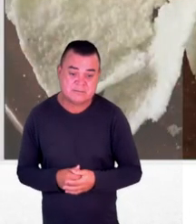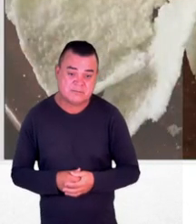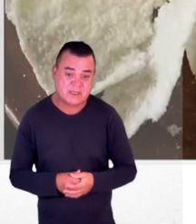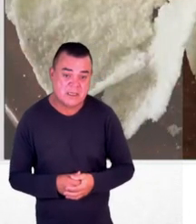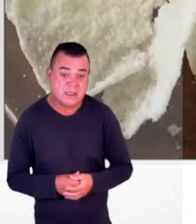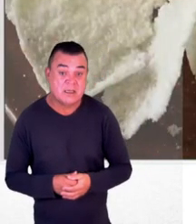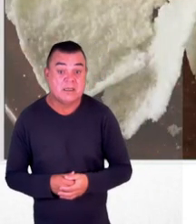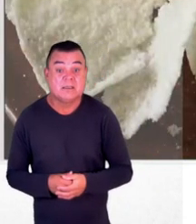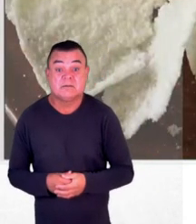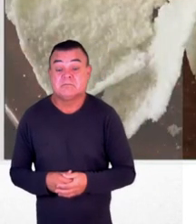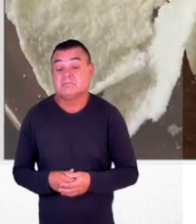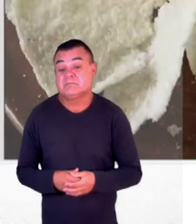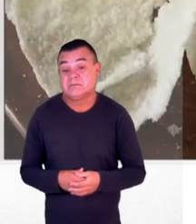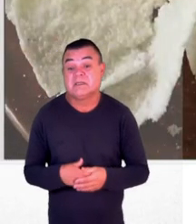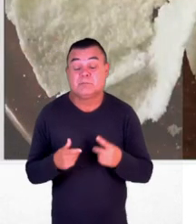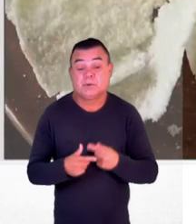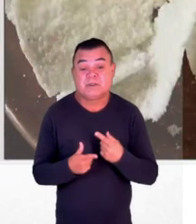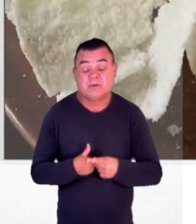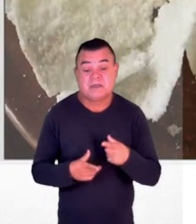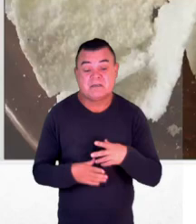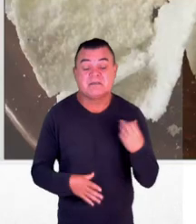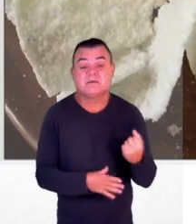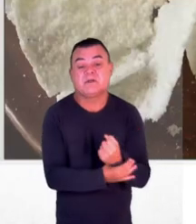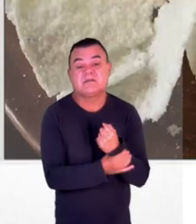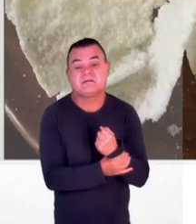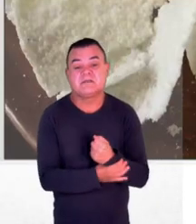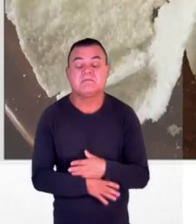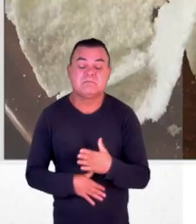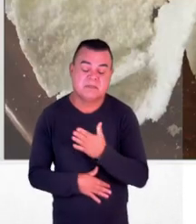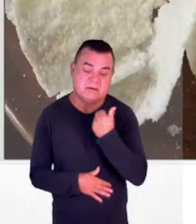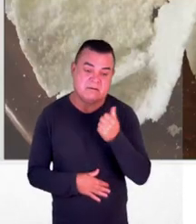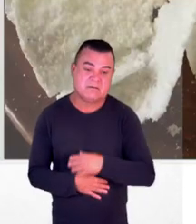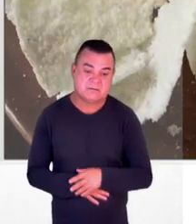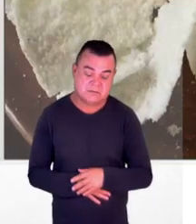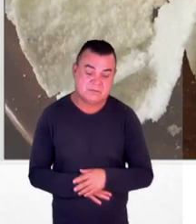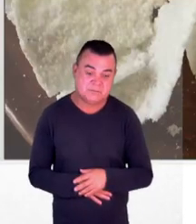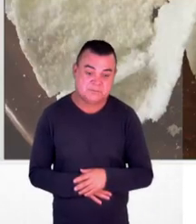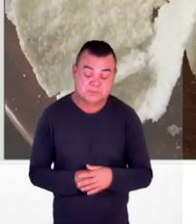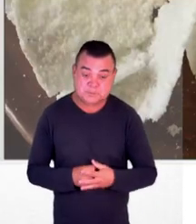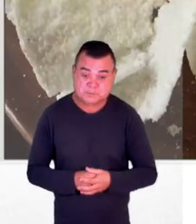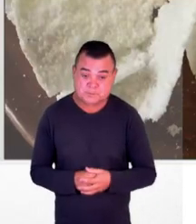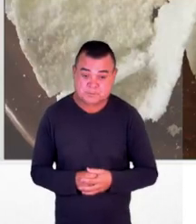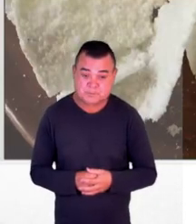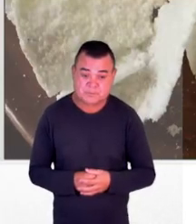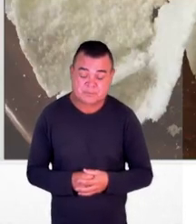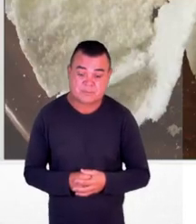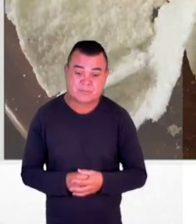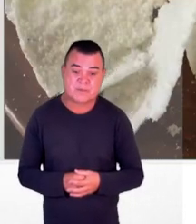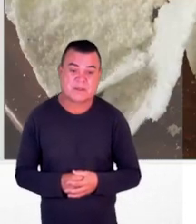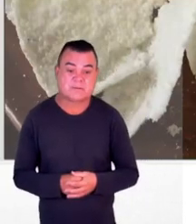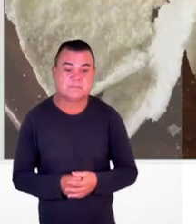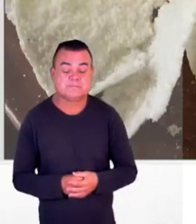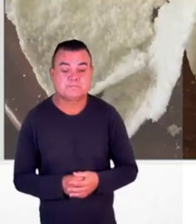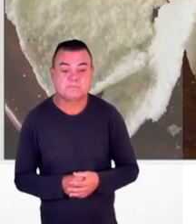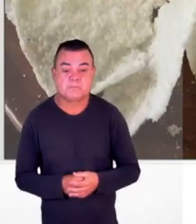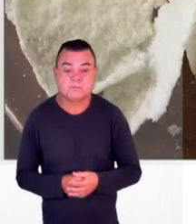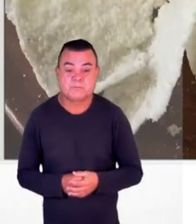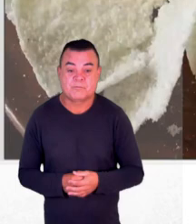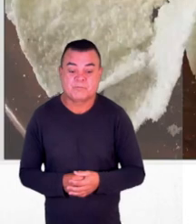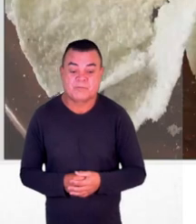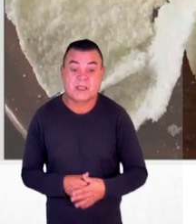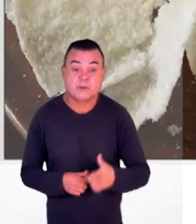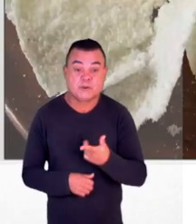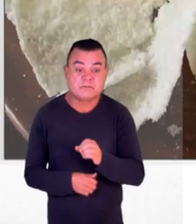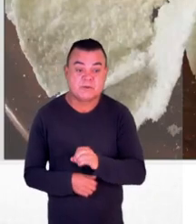segurança jurídica maior né porque são entendimento jurídico são notas técnicas eh tando na lei fica mais ainda seguro né em